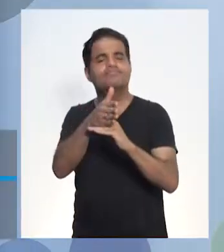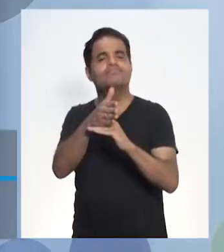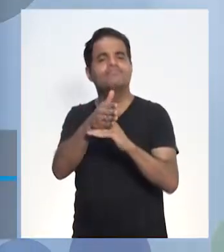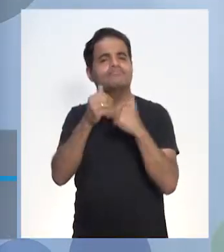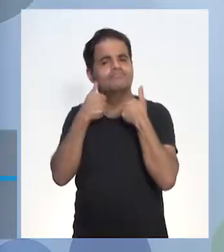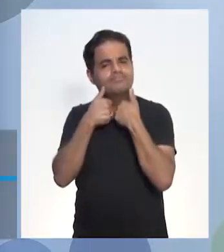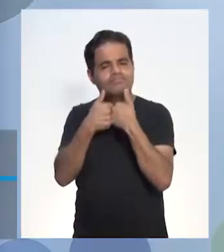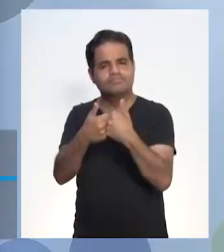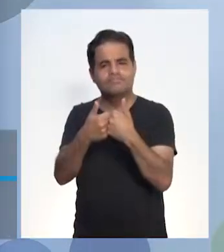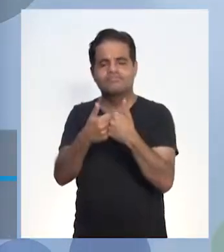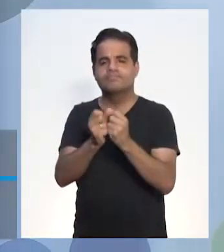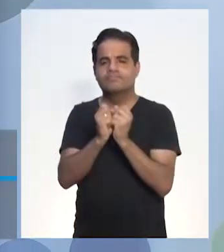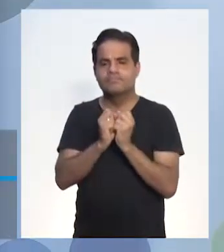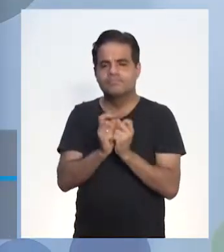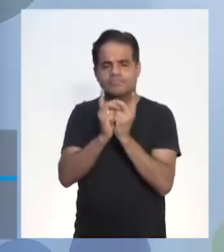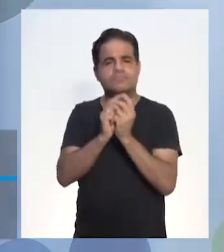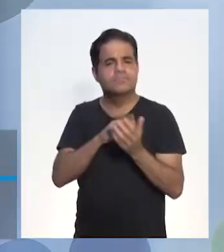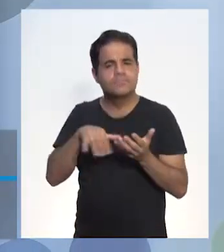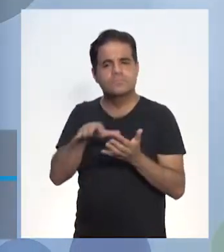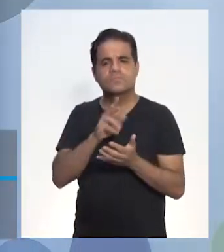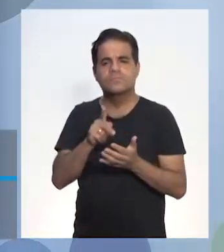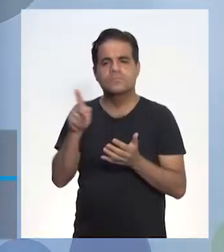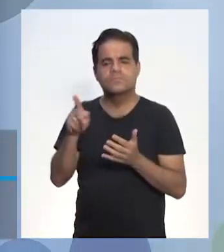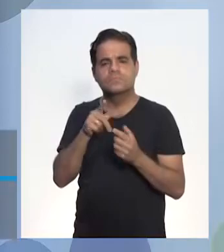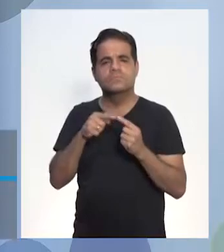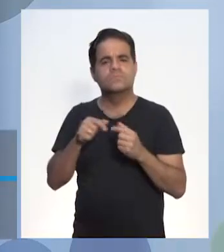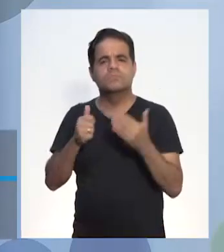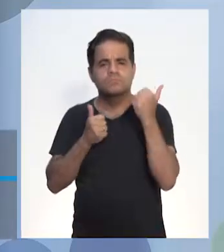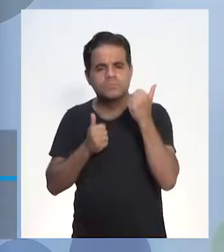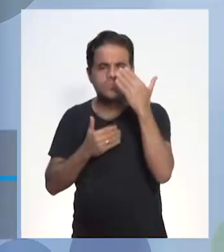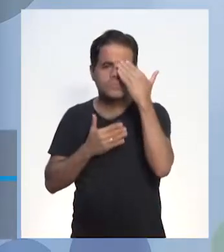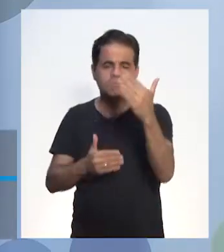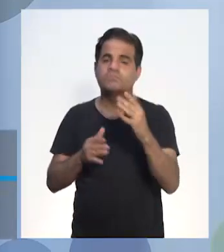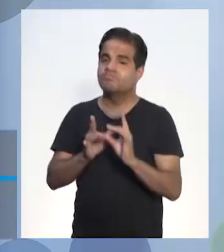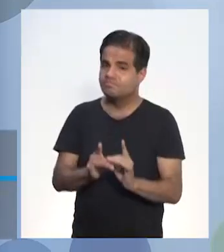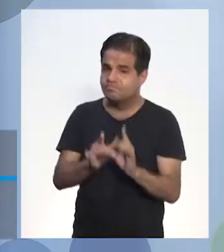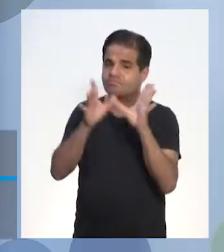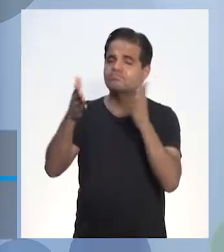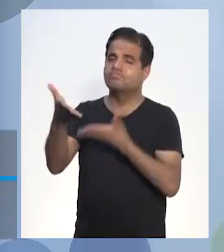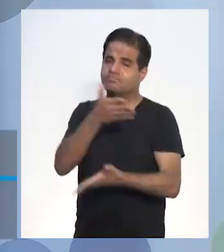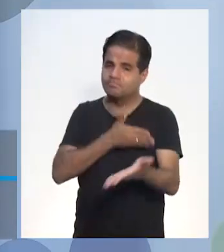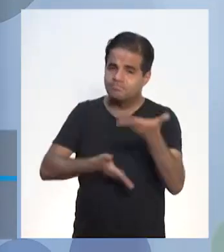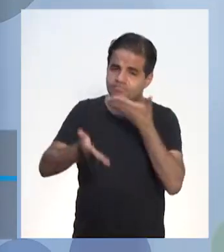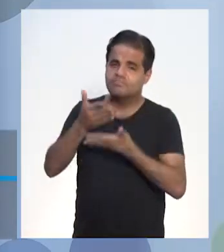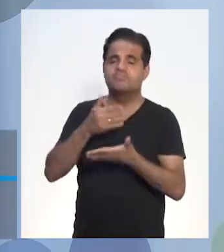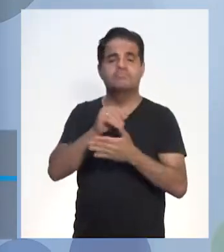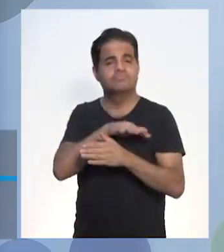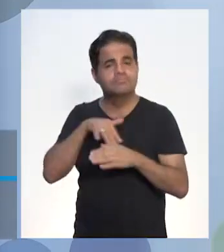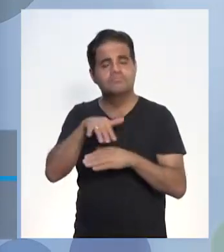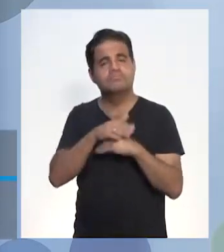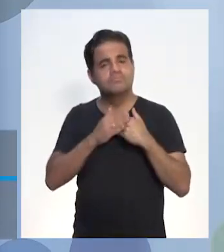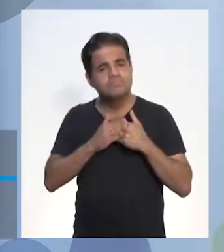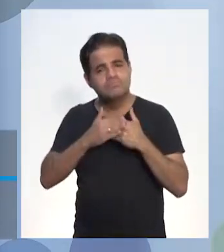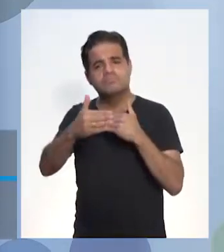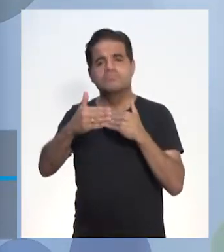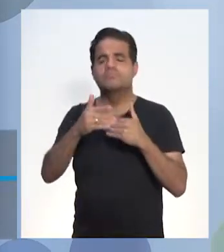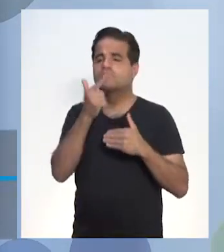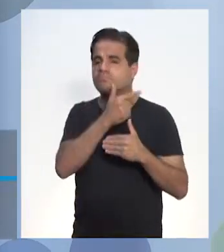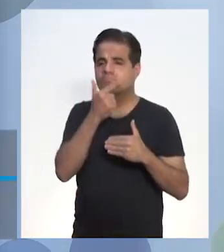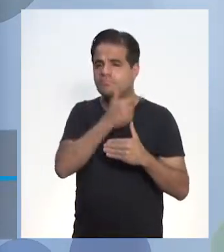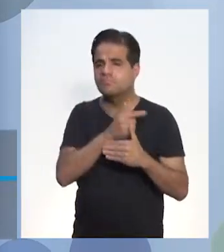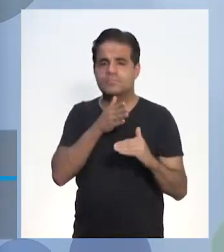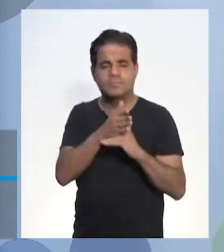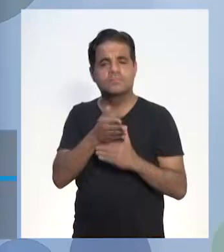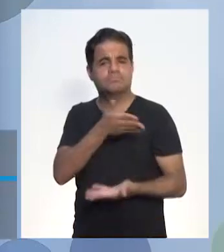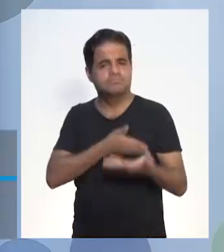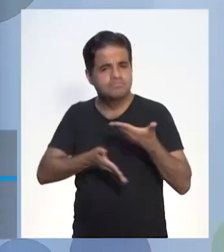Dando a resposta aí aos professores. Os professores também, meu muito obrigado por permitir essa interação, né? Se não fosse vocês, a gente não estaria conseguindo fazer